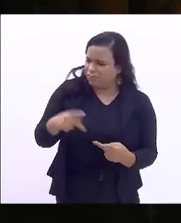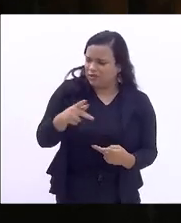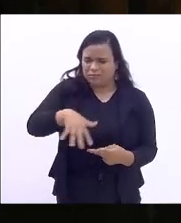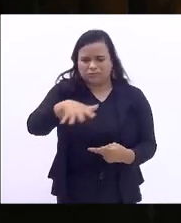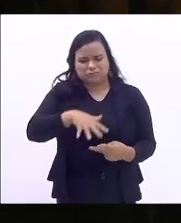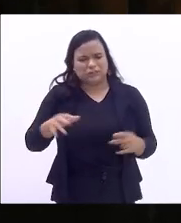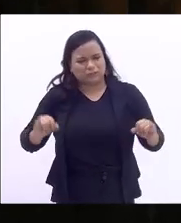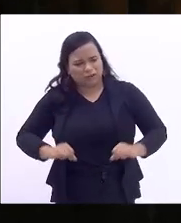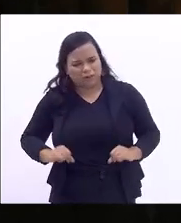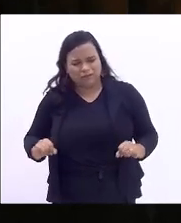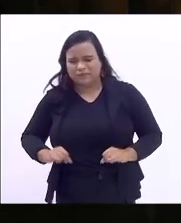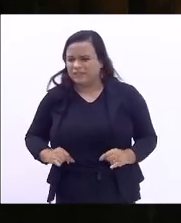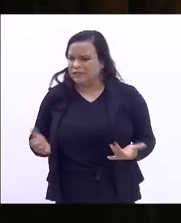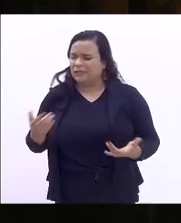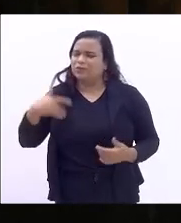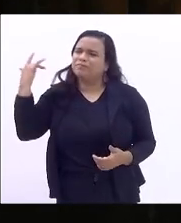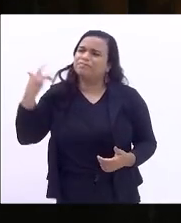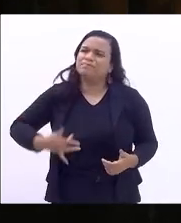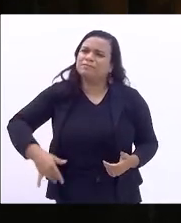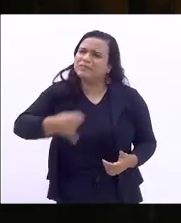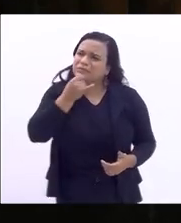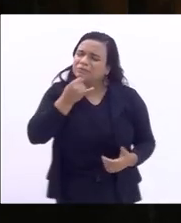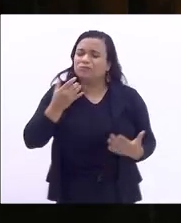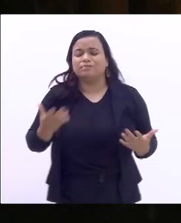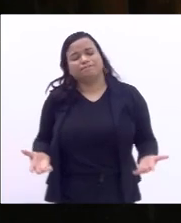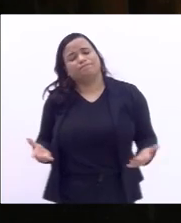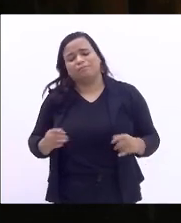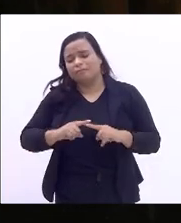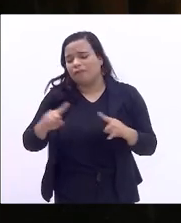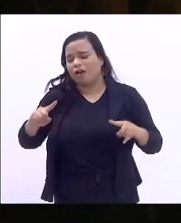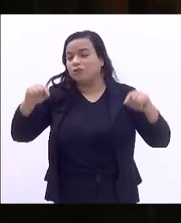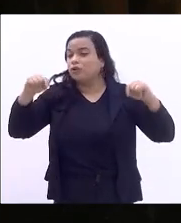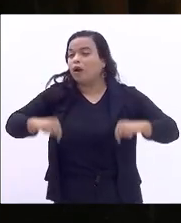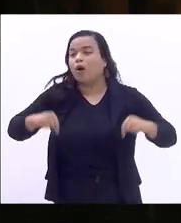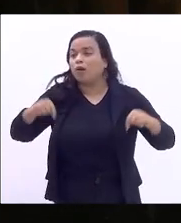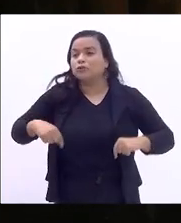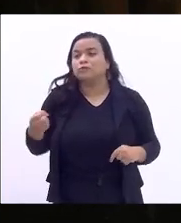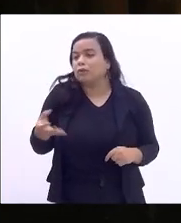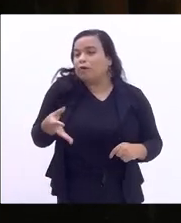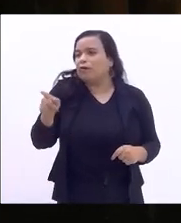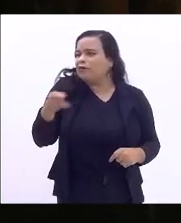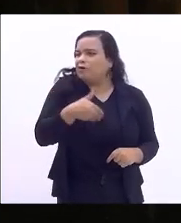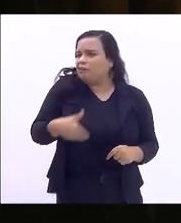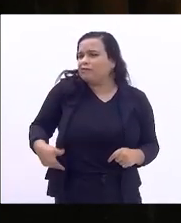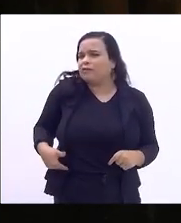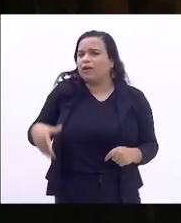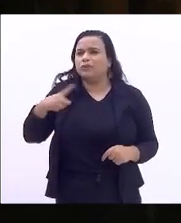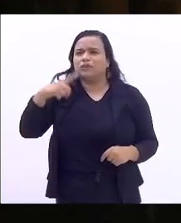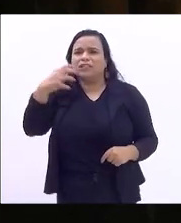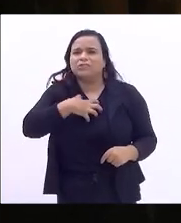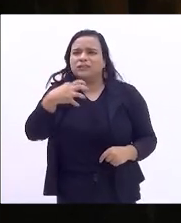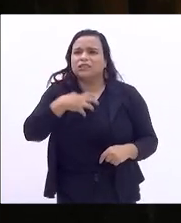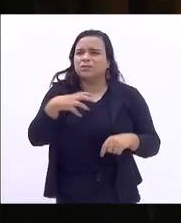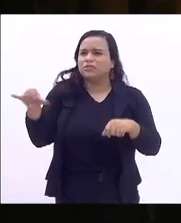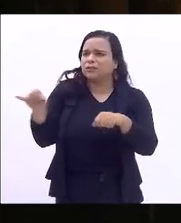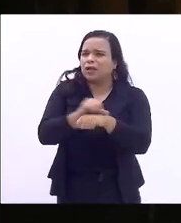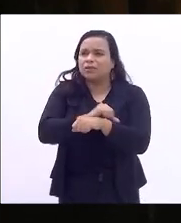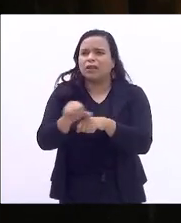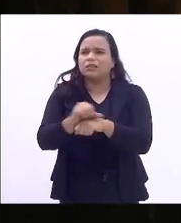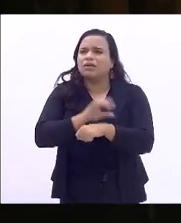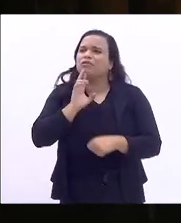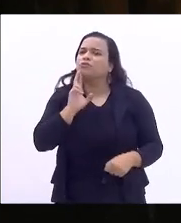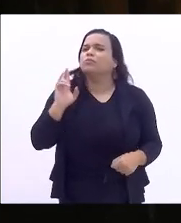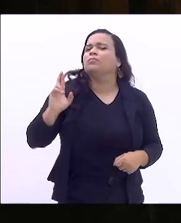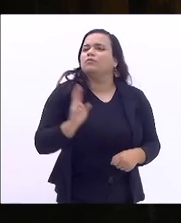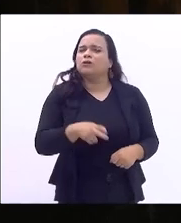e eu Lamento muito mas não é de hoje que o governo vem de uma forma sem